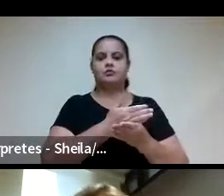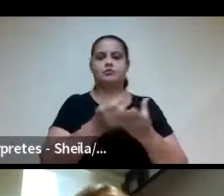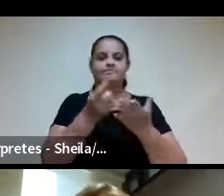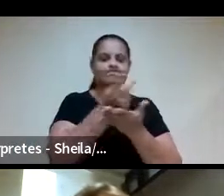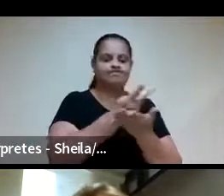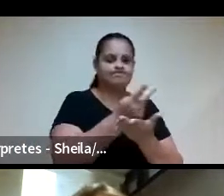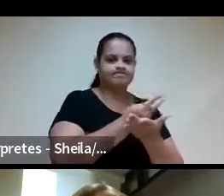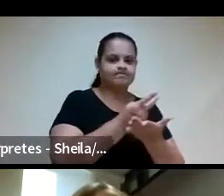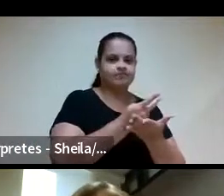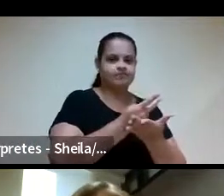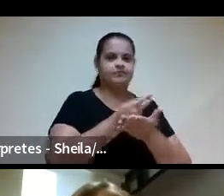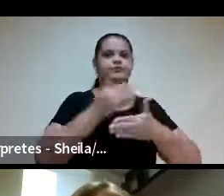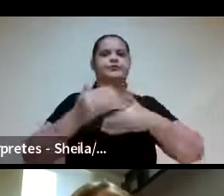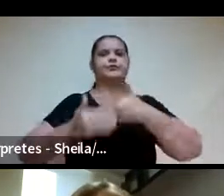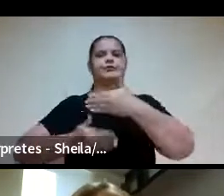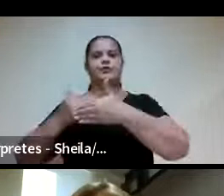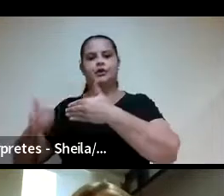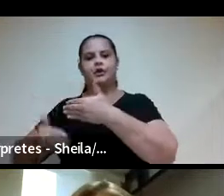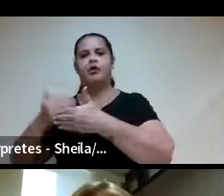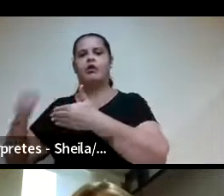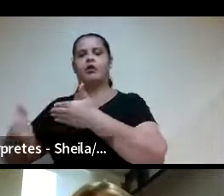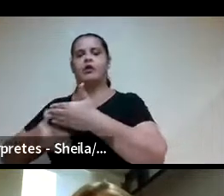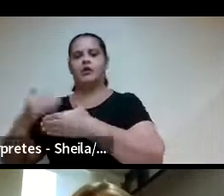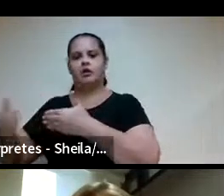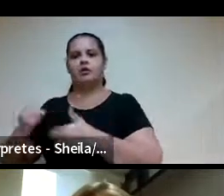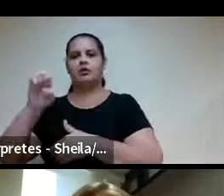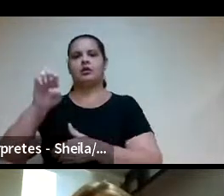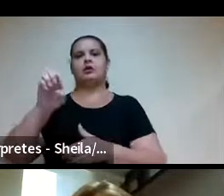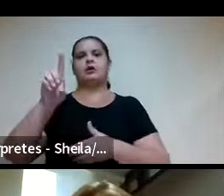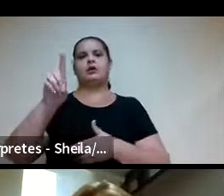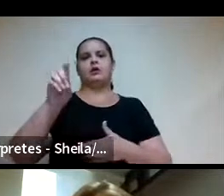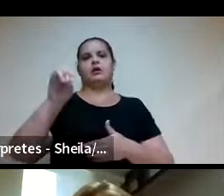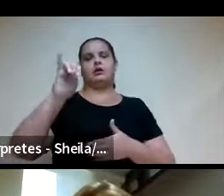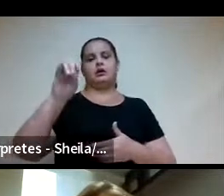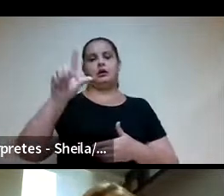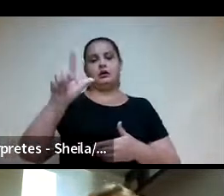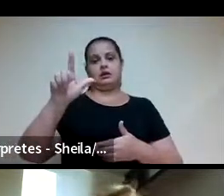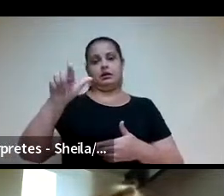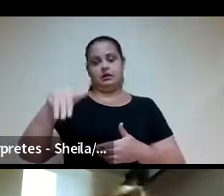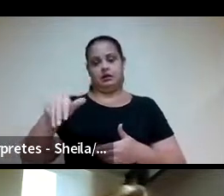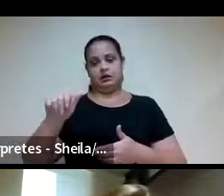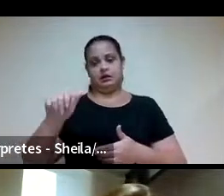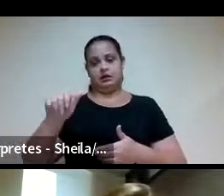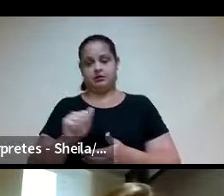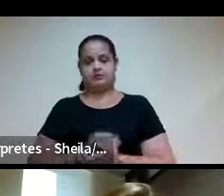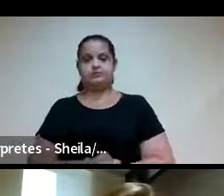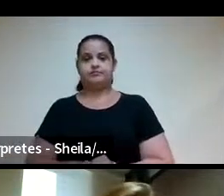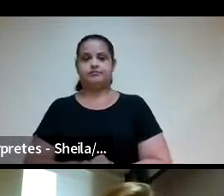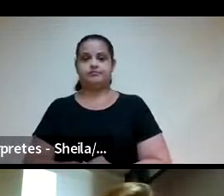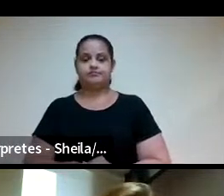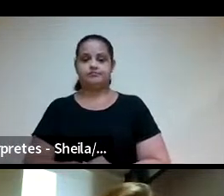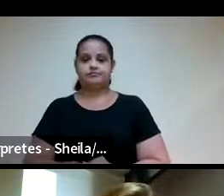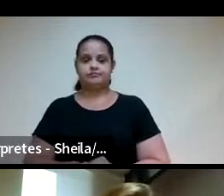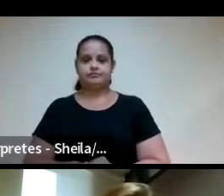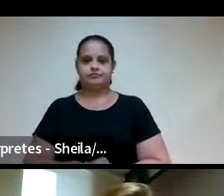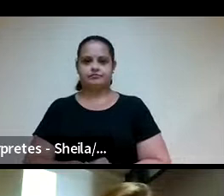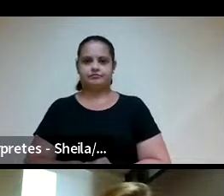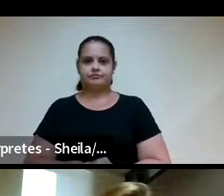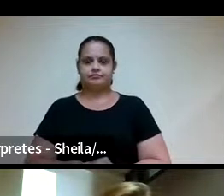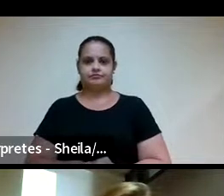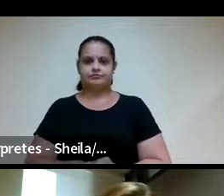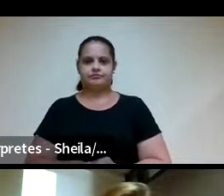investigantes terem arrolado a testemunha Edna Inácio Gomes, desde a petição inicial, também insistiram